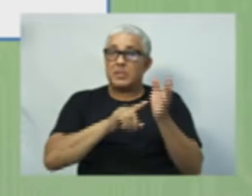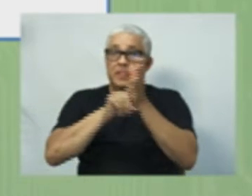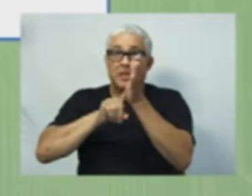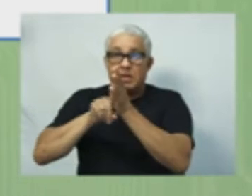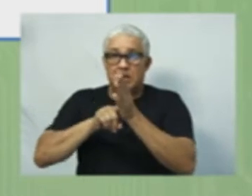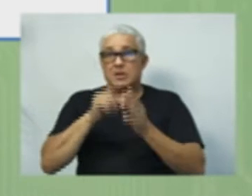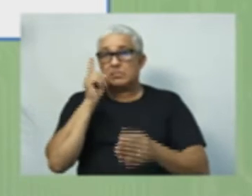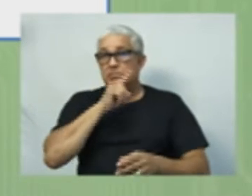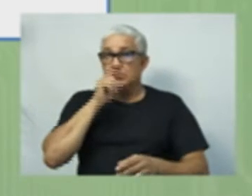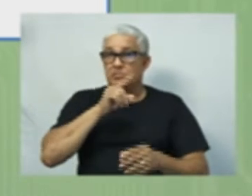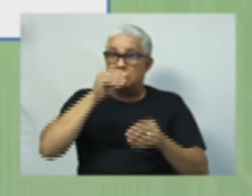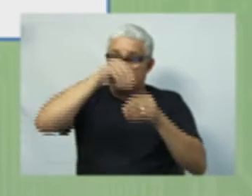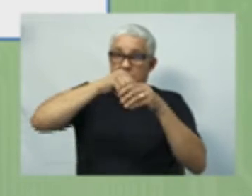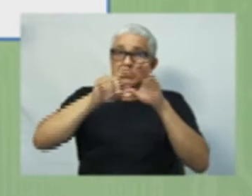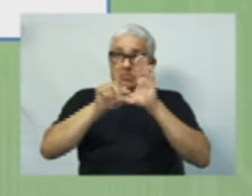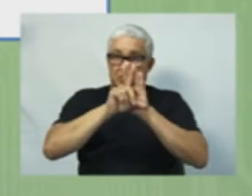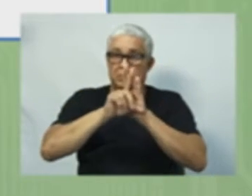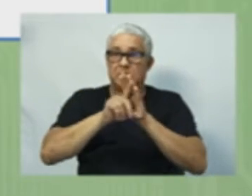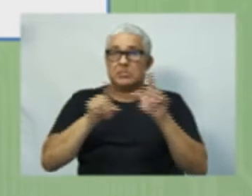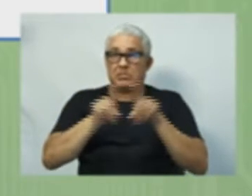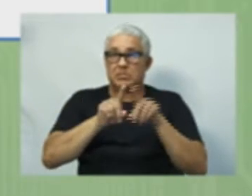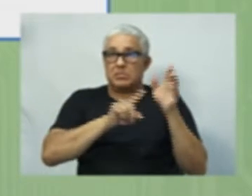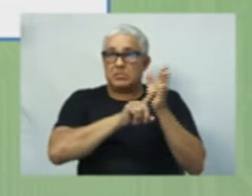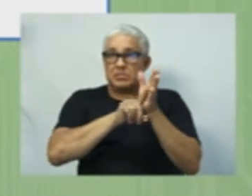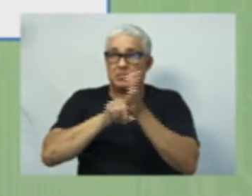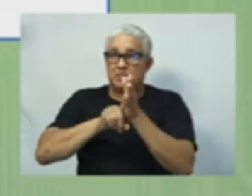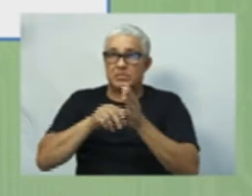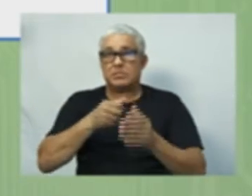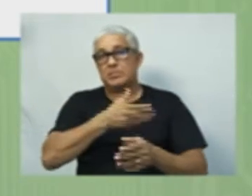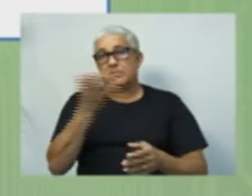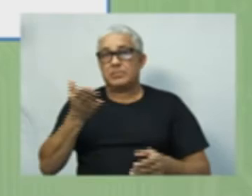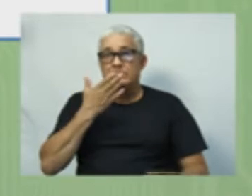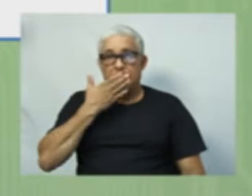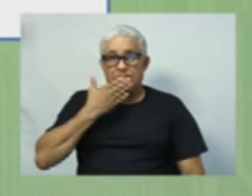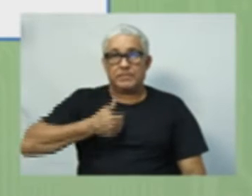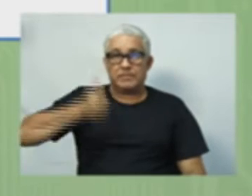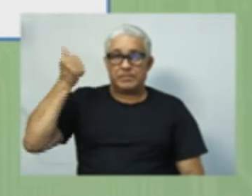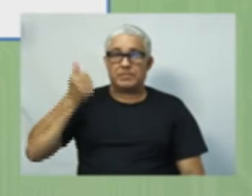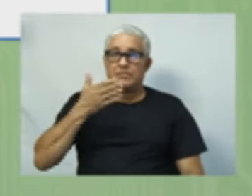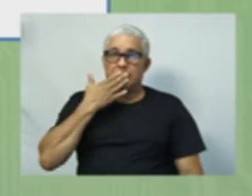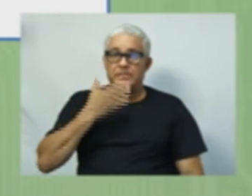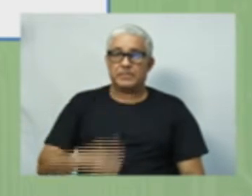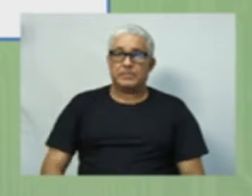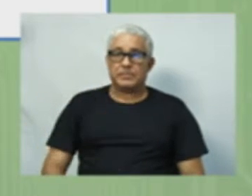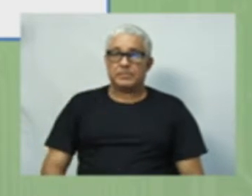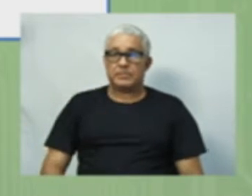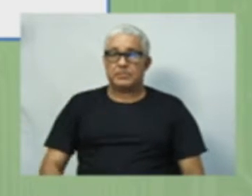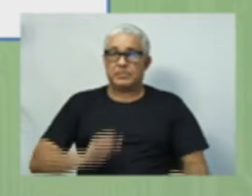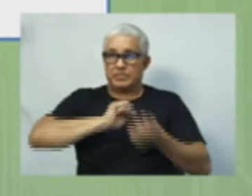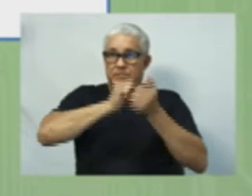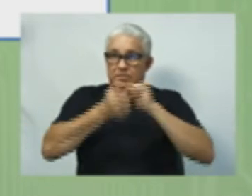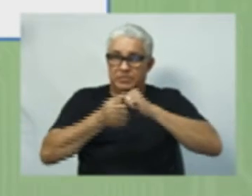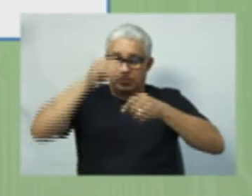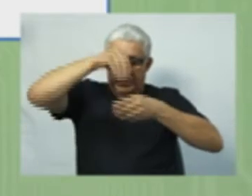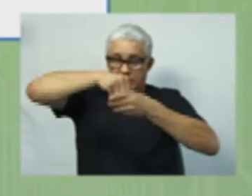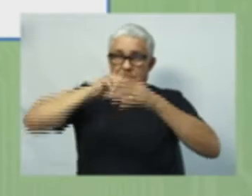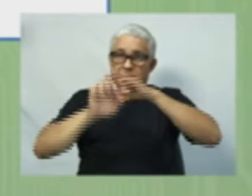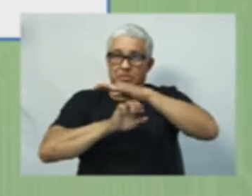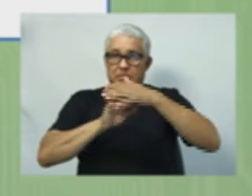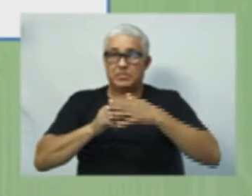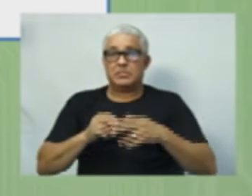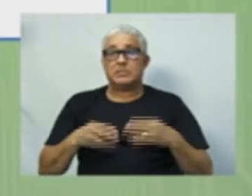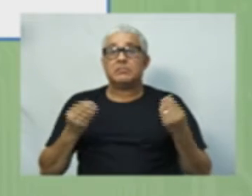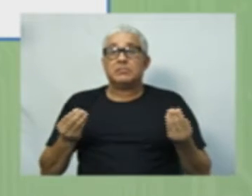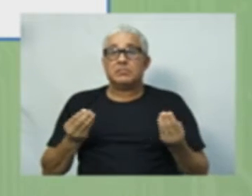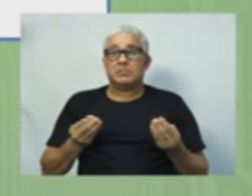leis, as brechas da lei, verificar qual é a melhor forma de enquadrarmos nossa empresa, para quê? Para